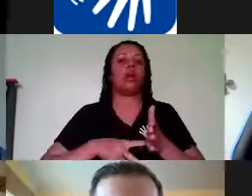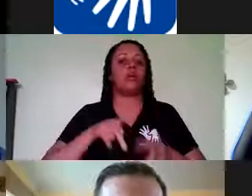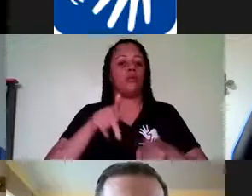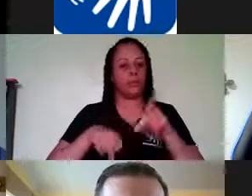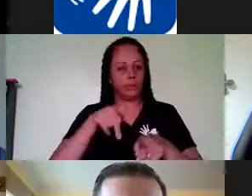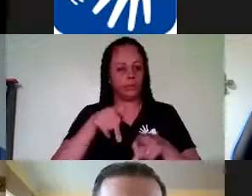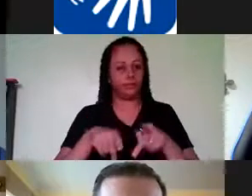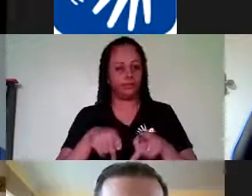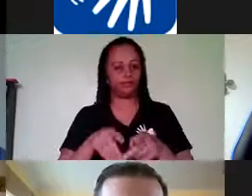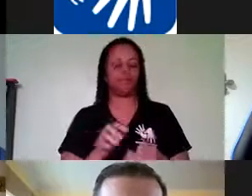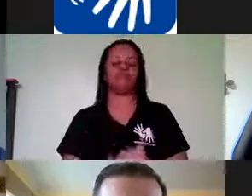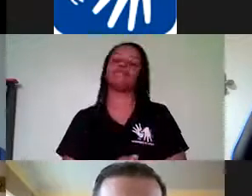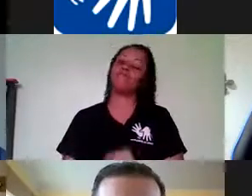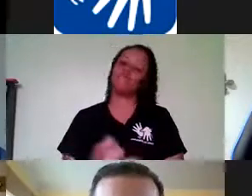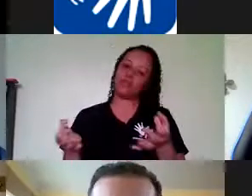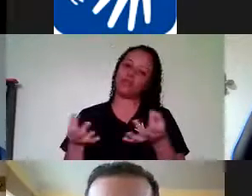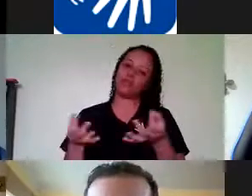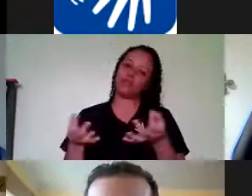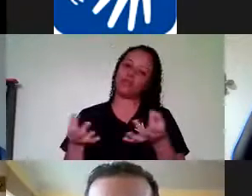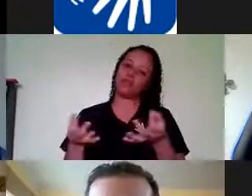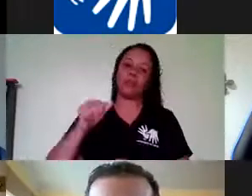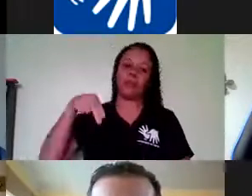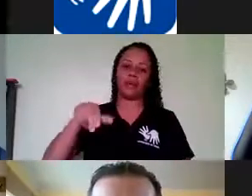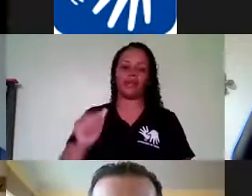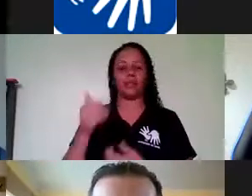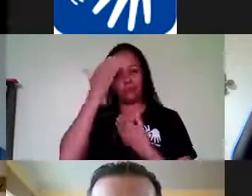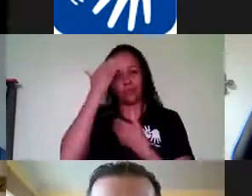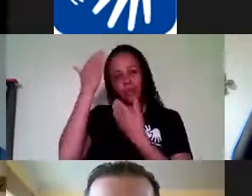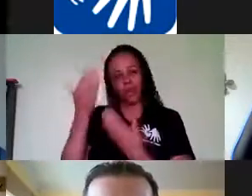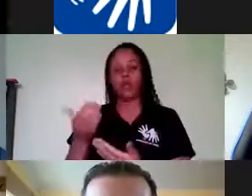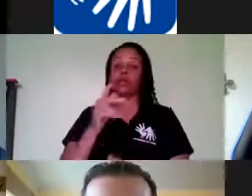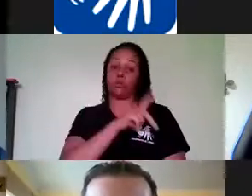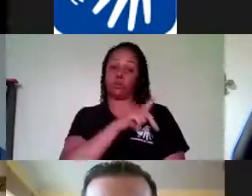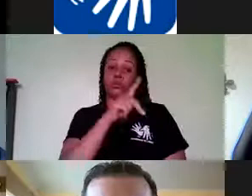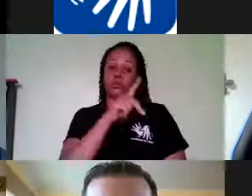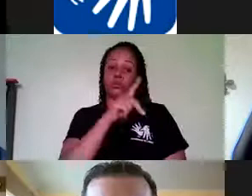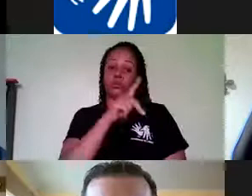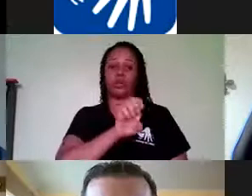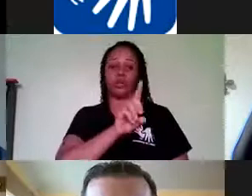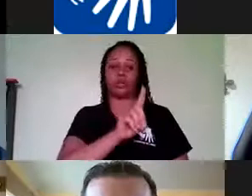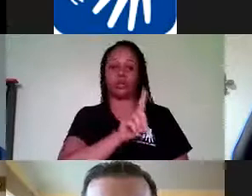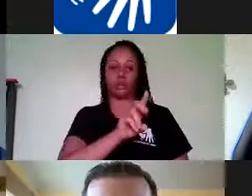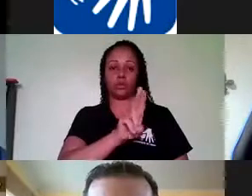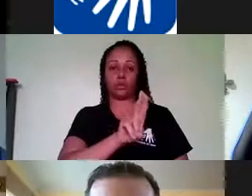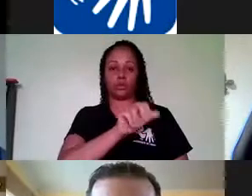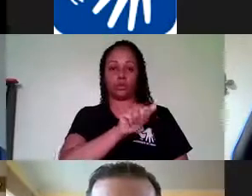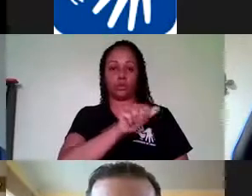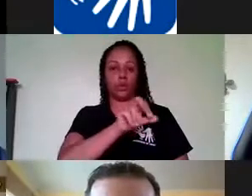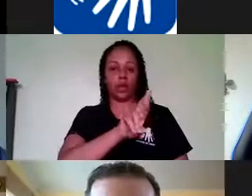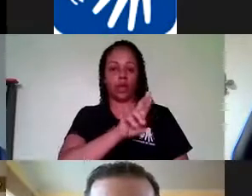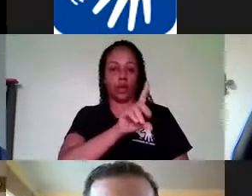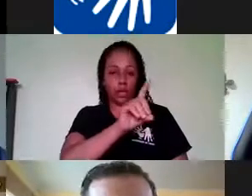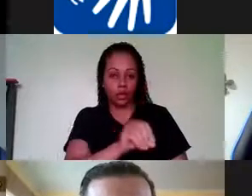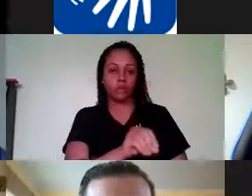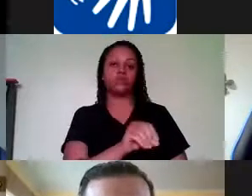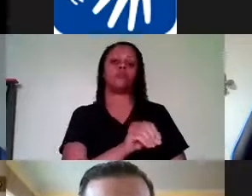Perfeito, Ana, muito obrigada, viu? Professor Eduardo, a palavra é sua. Obrigada, viu, pela presença também. Bom vê-lo por